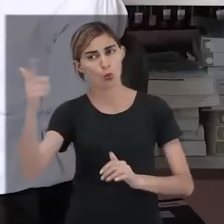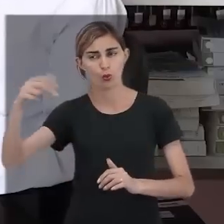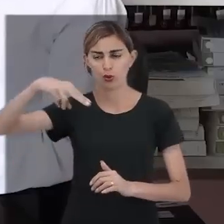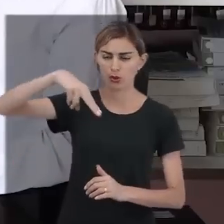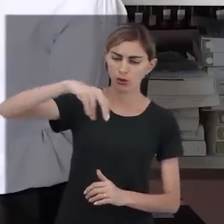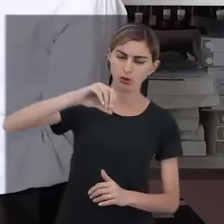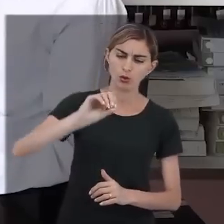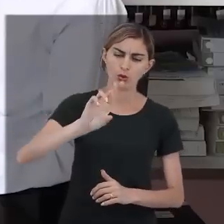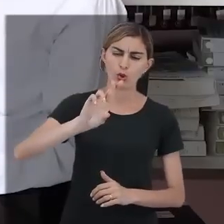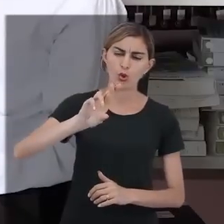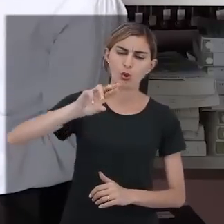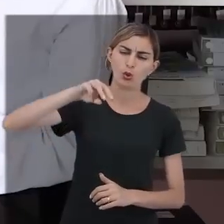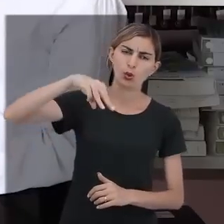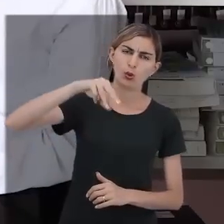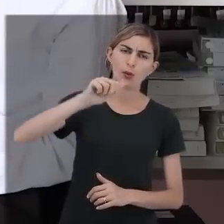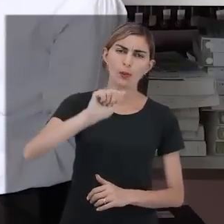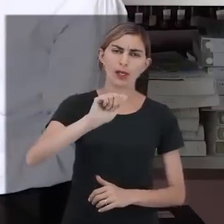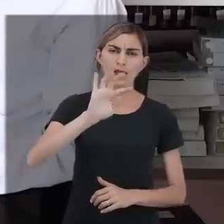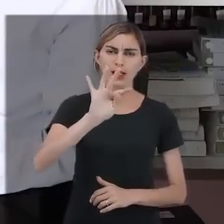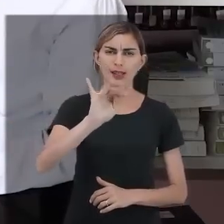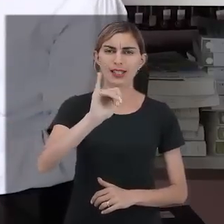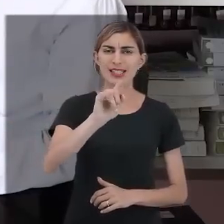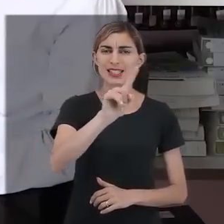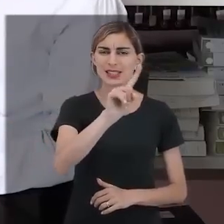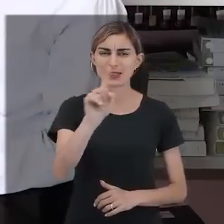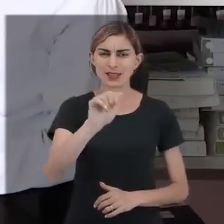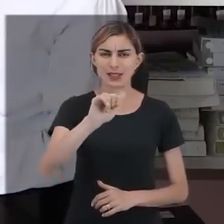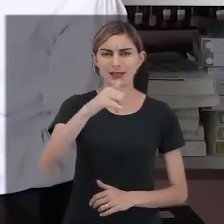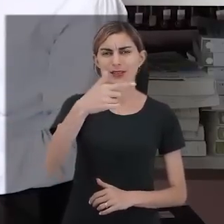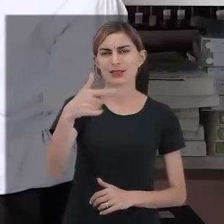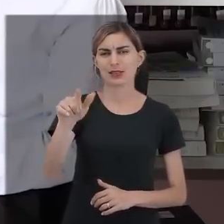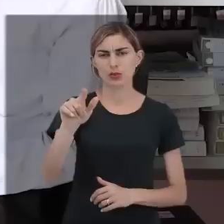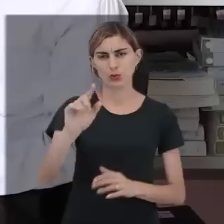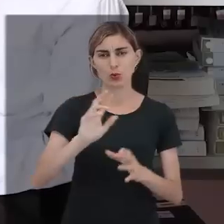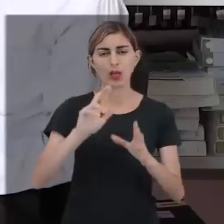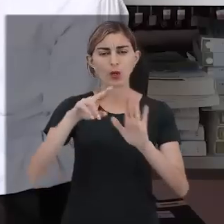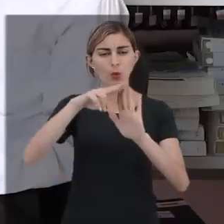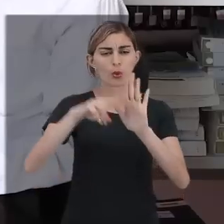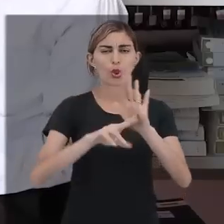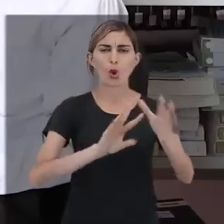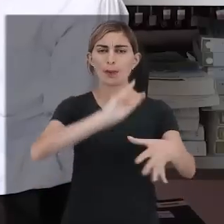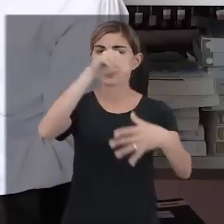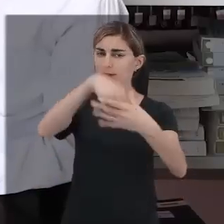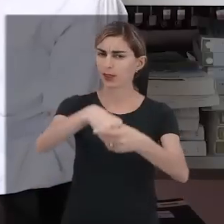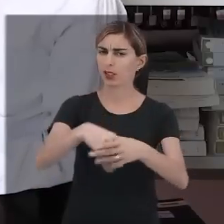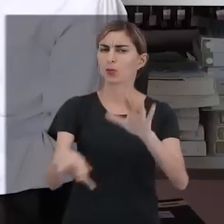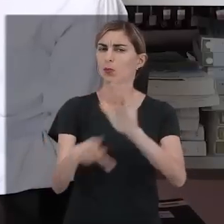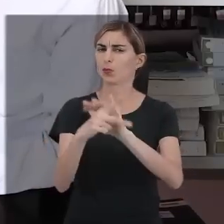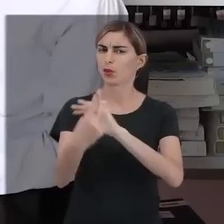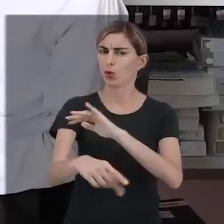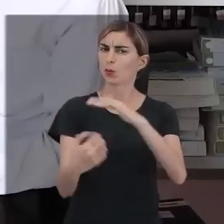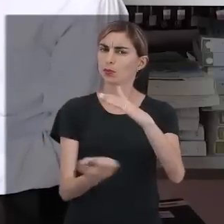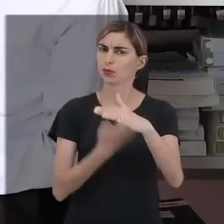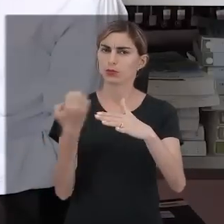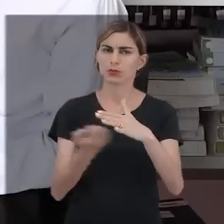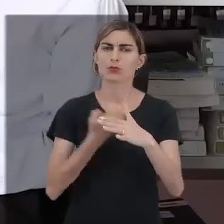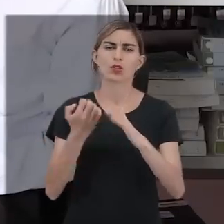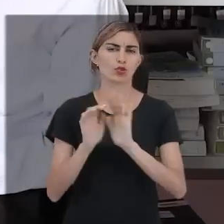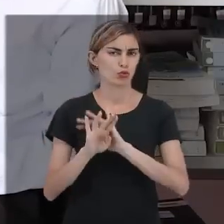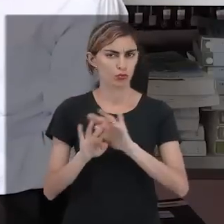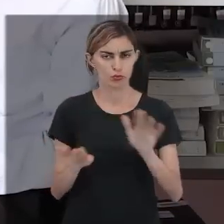com T, é o quê? É quando a empresa ela estabelece normas internas. Normalmente são normas para o quê? Para